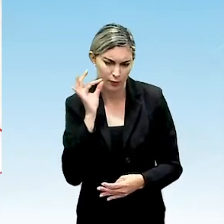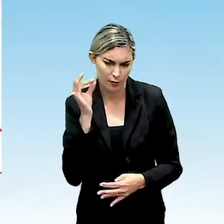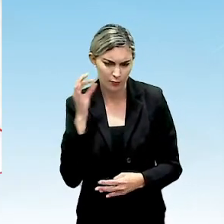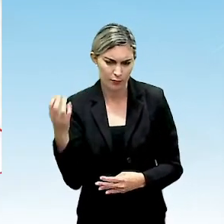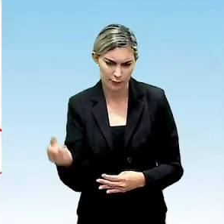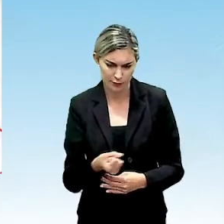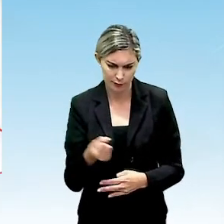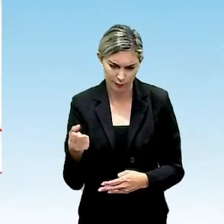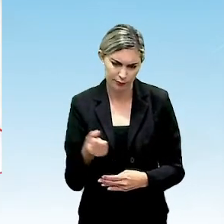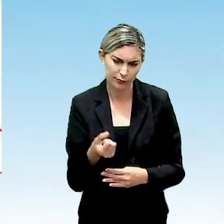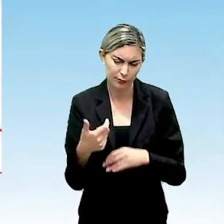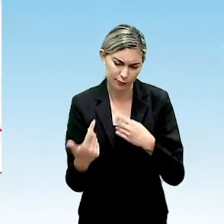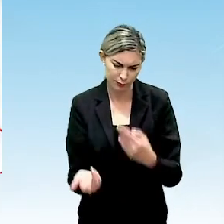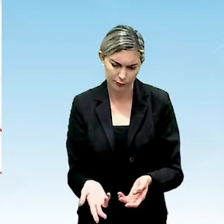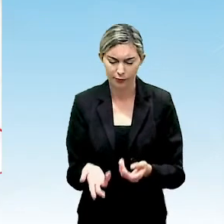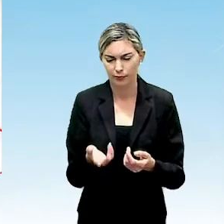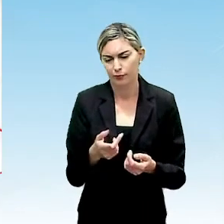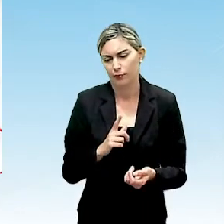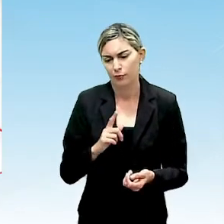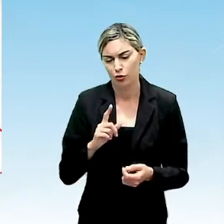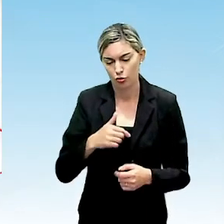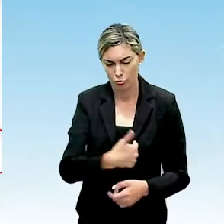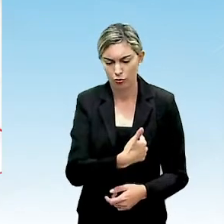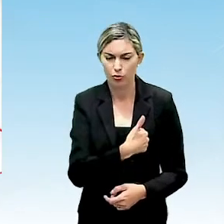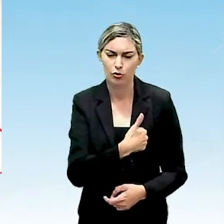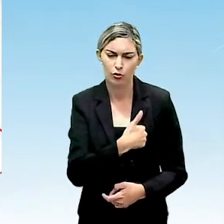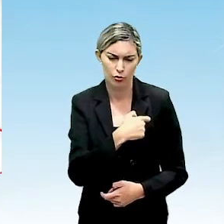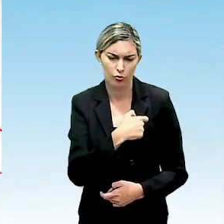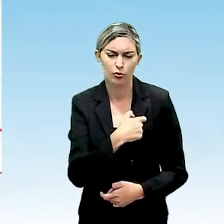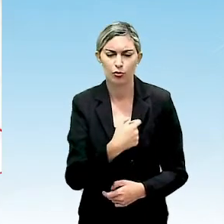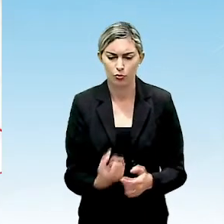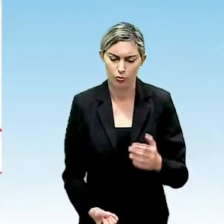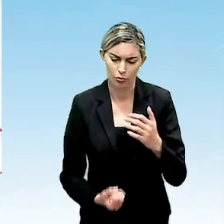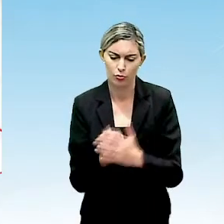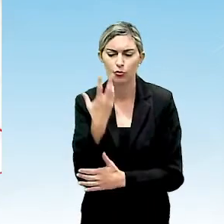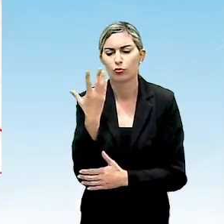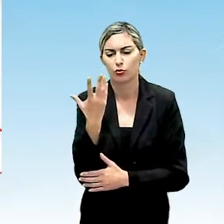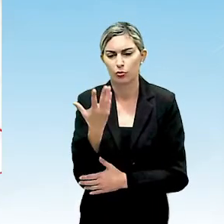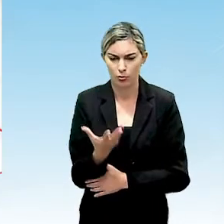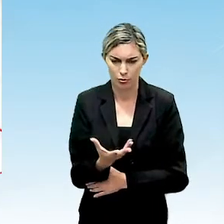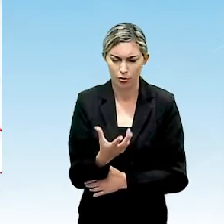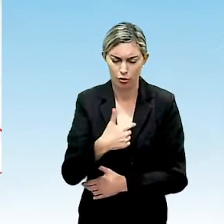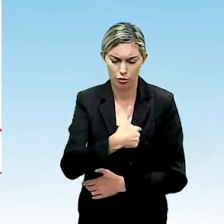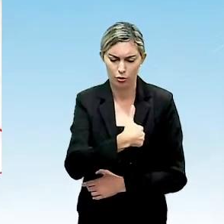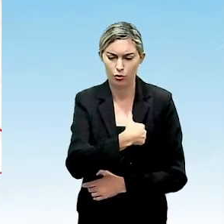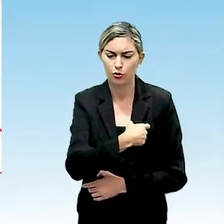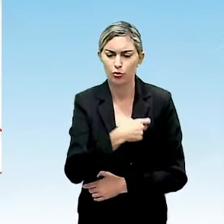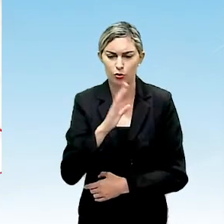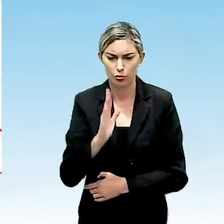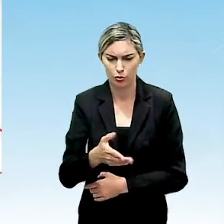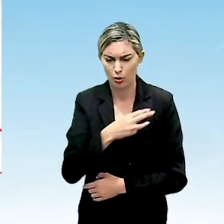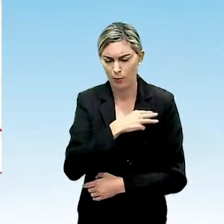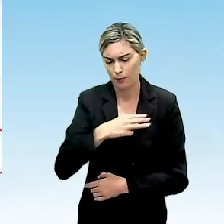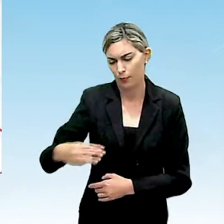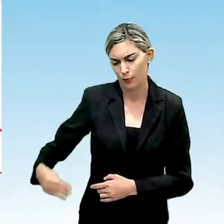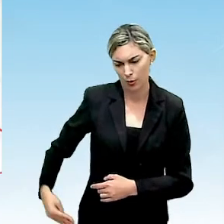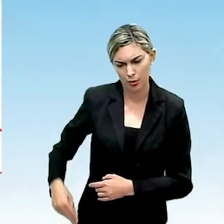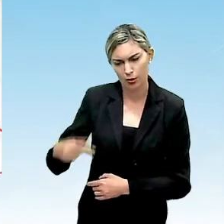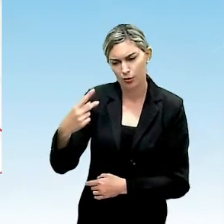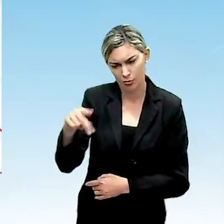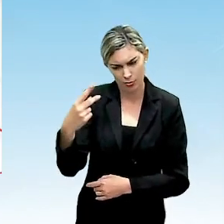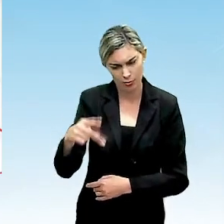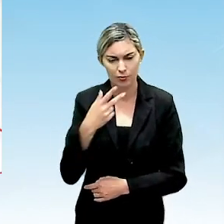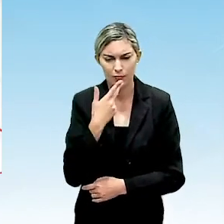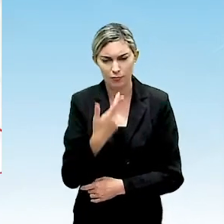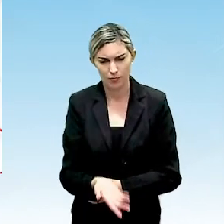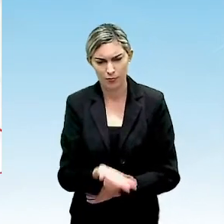leite, abre o precedente para que Getúlio Vargas surgisse nessa história. Getúlio, que já era ministro desse cara que eu falo